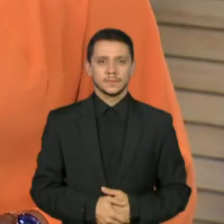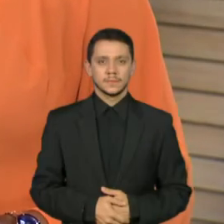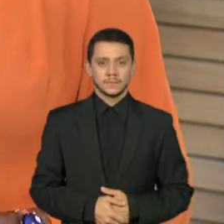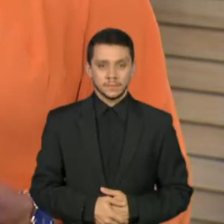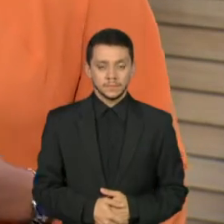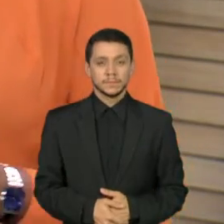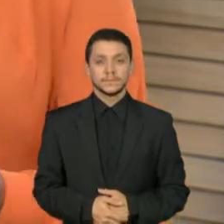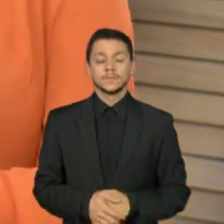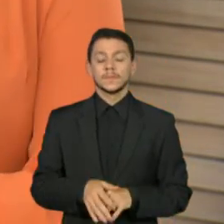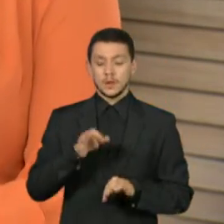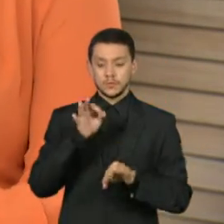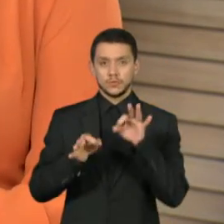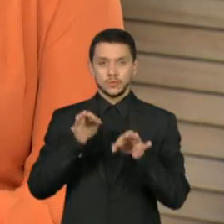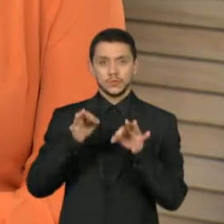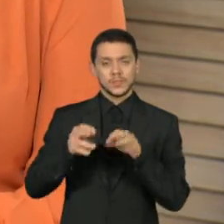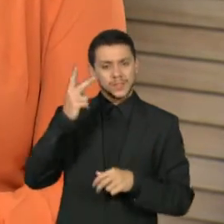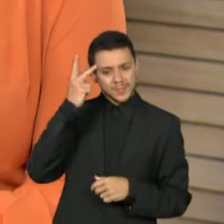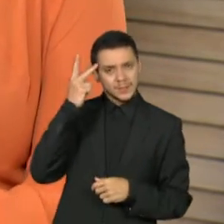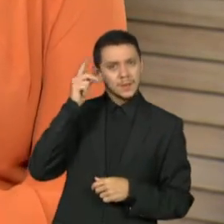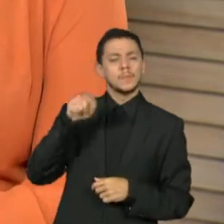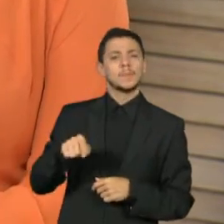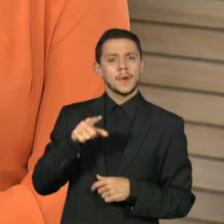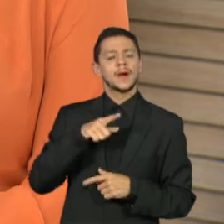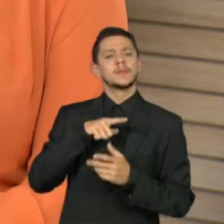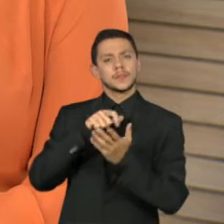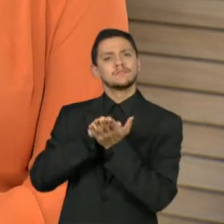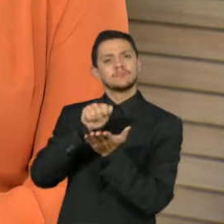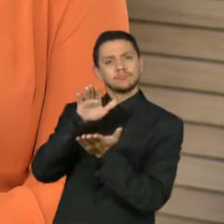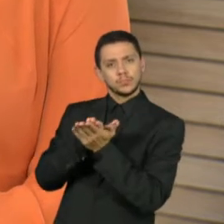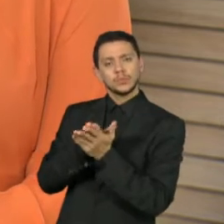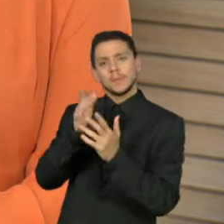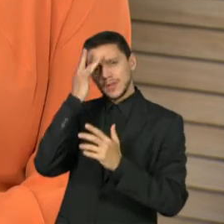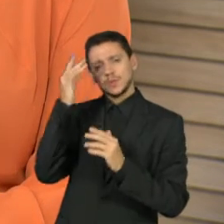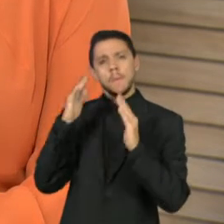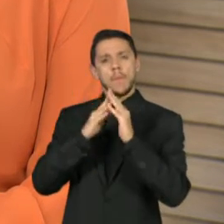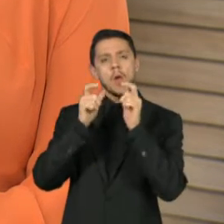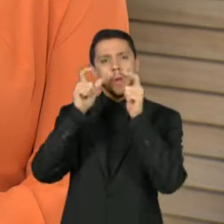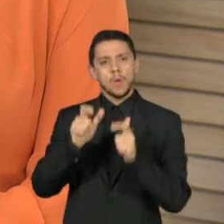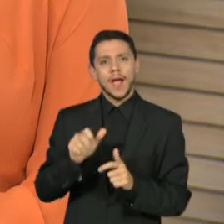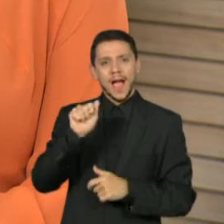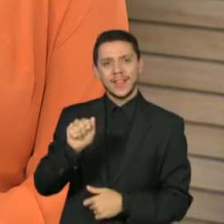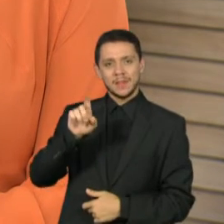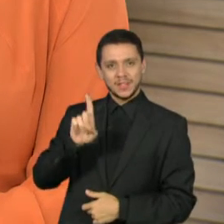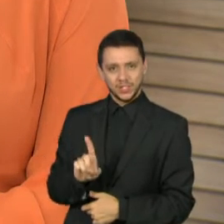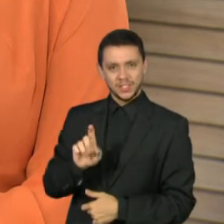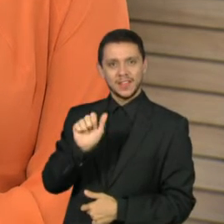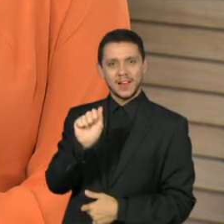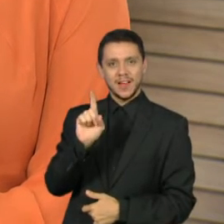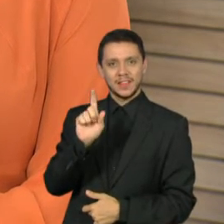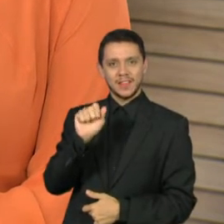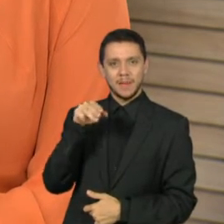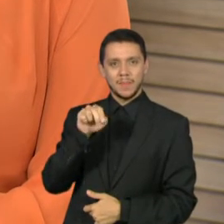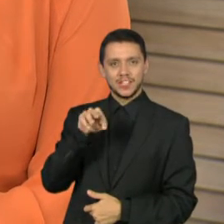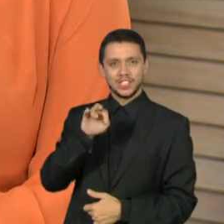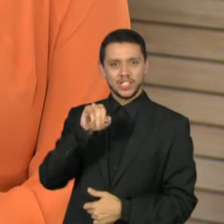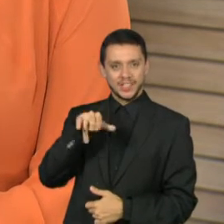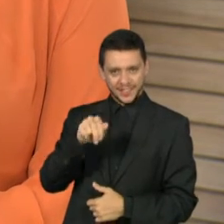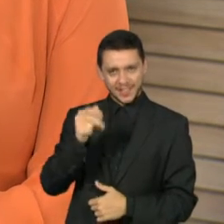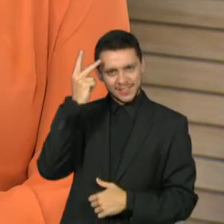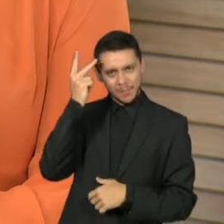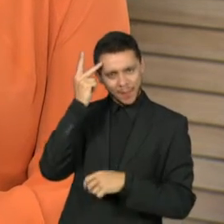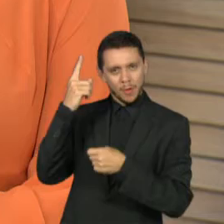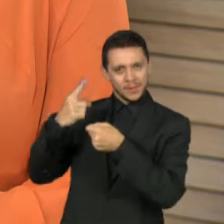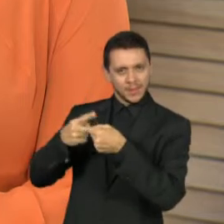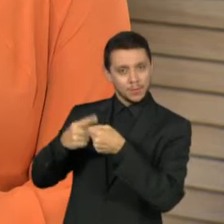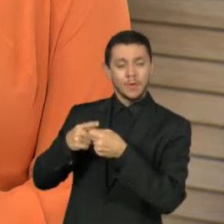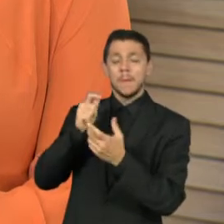A Justiça de São Paulo condenou um morador de Adamantina, no interior do estado, a pagar indenização de R$3 mil por